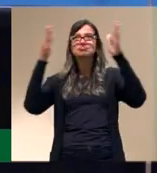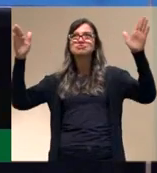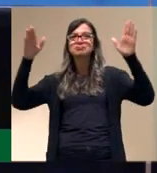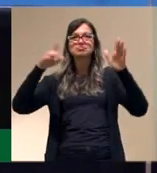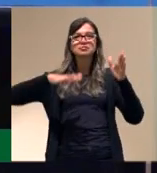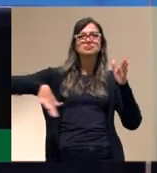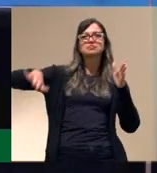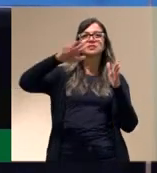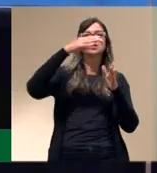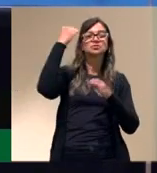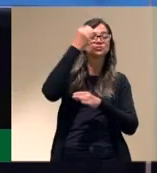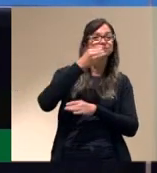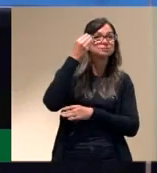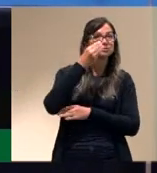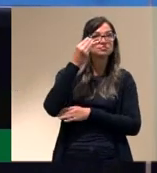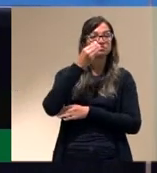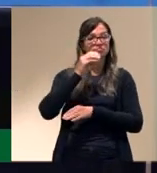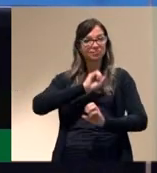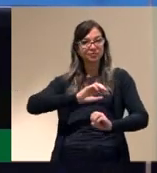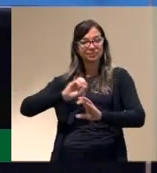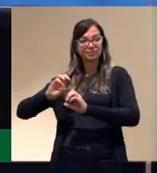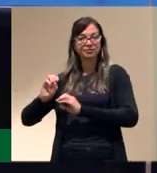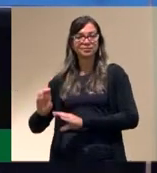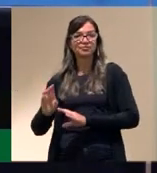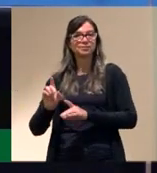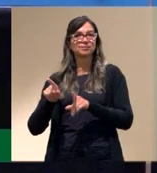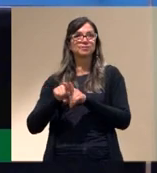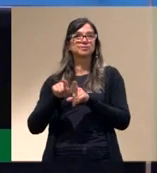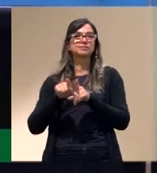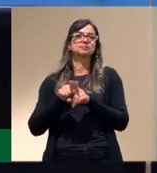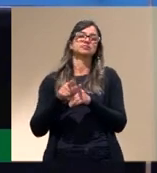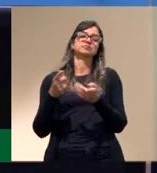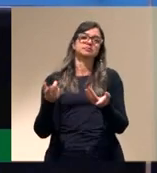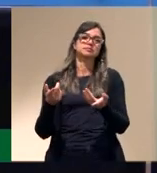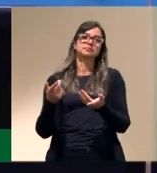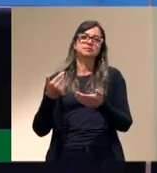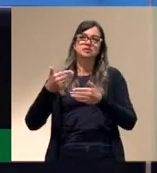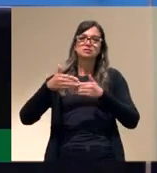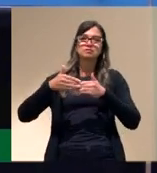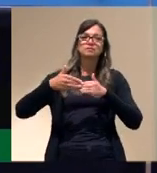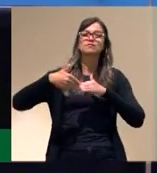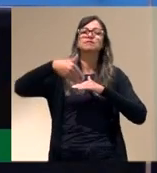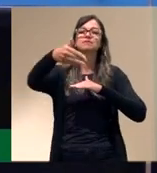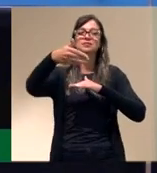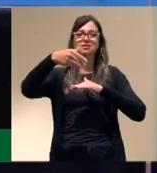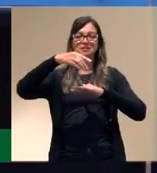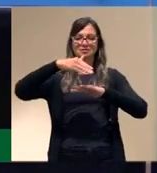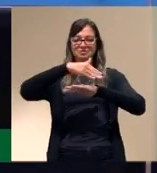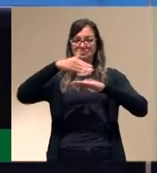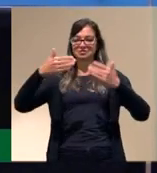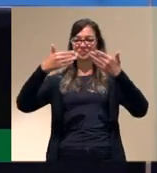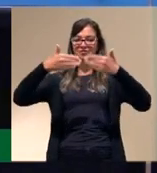propiciar as experiências educativas para além do espaço fechado. Né?